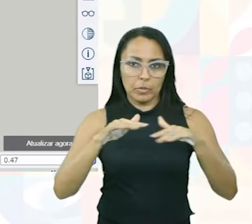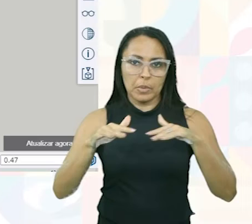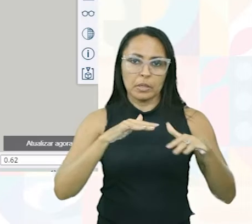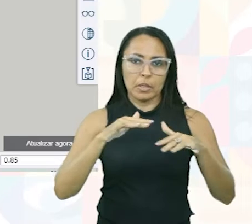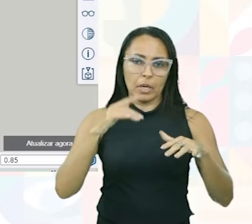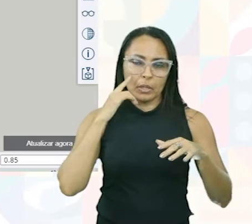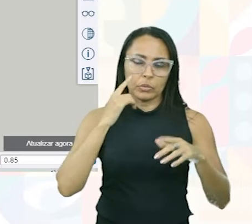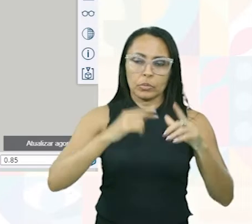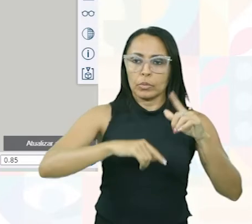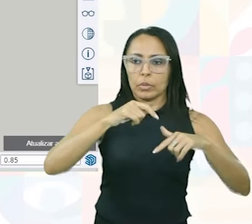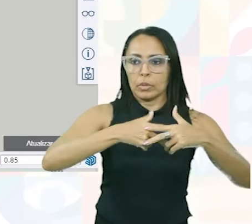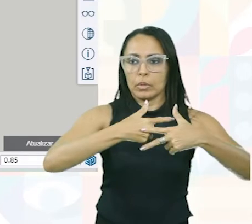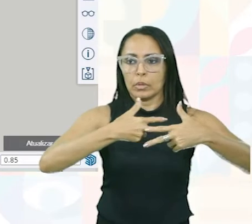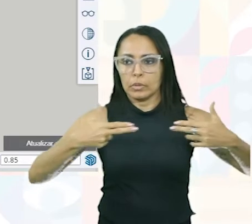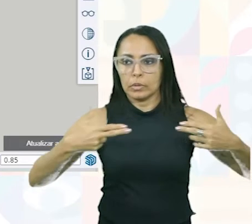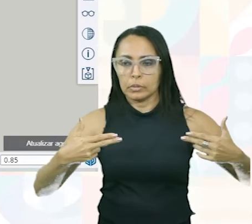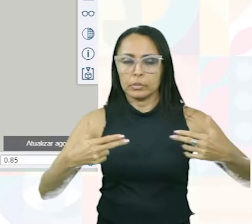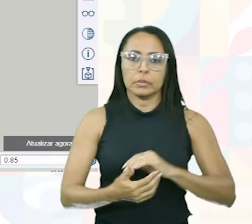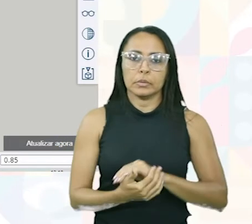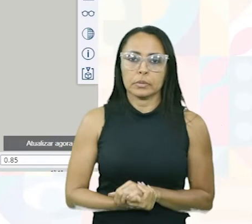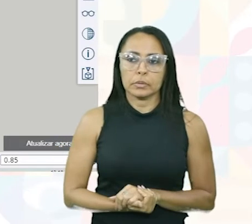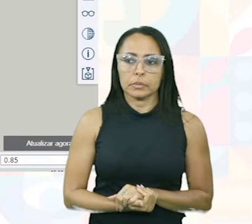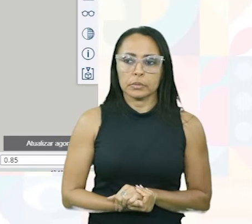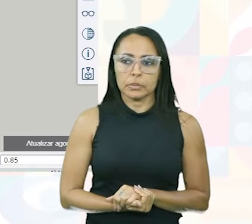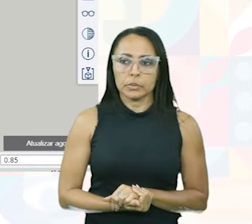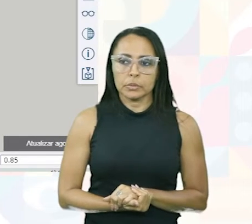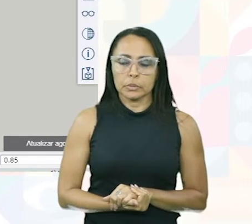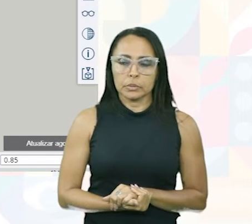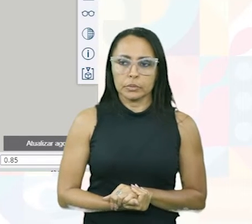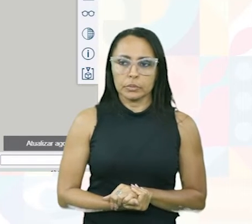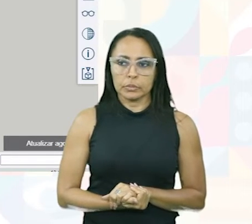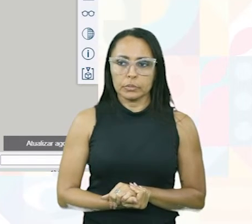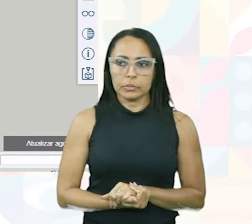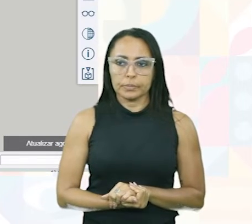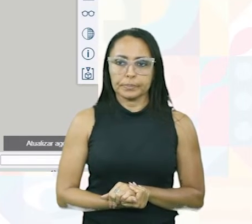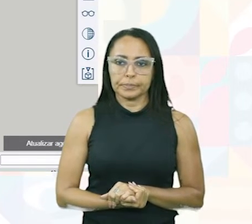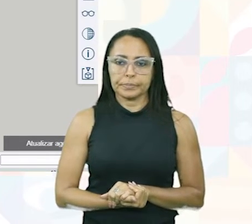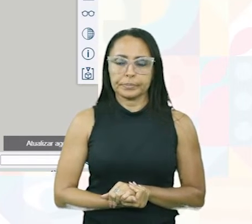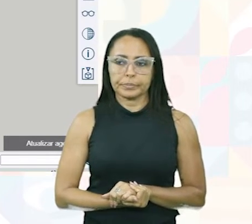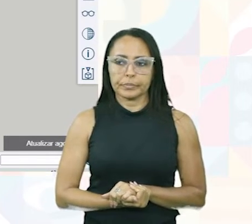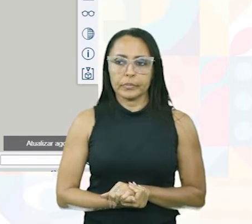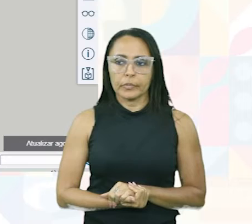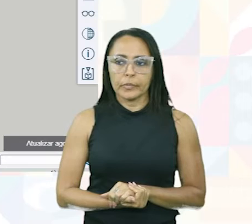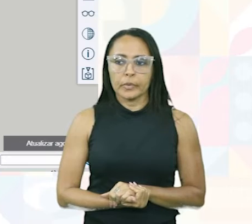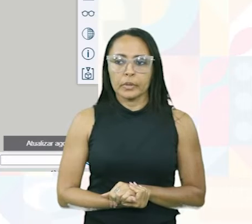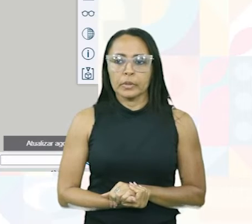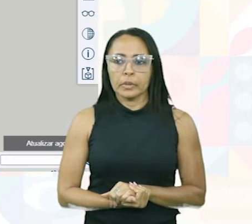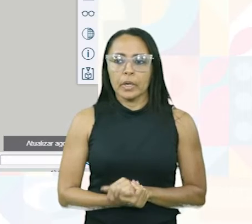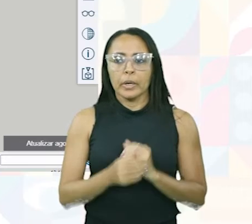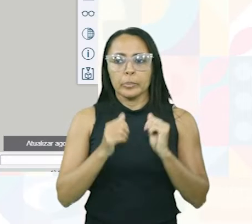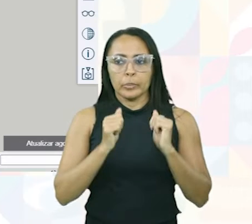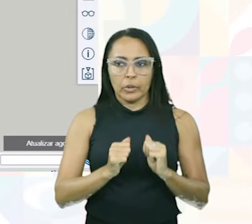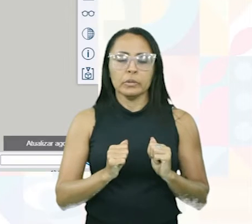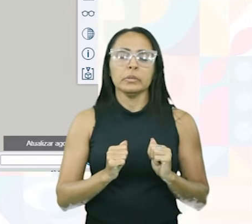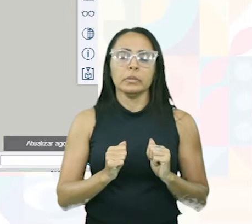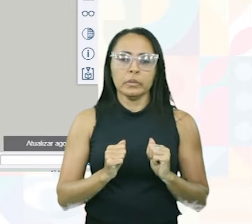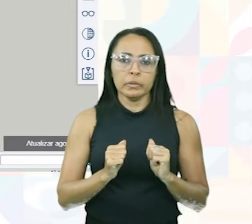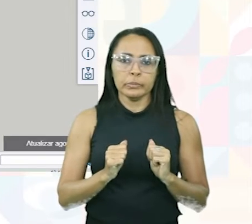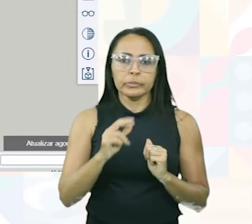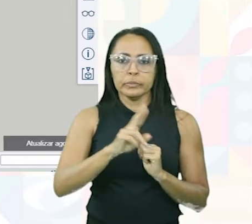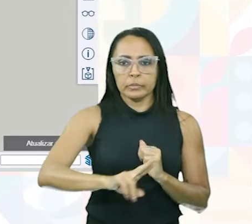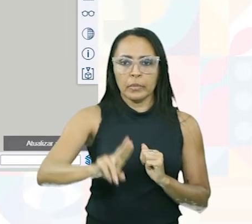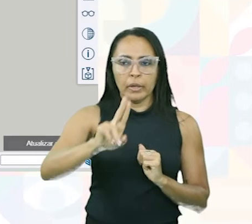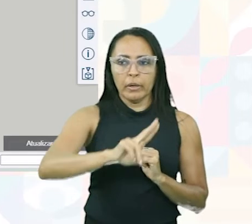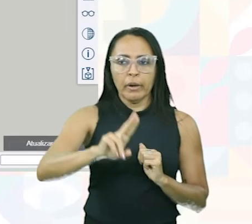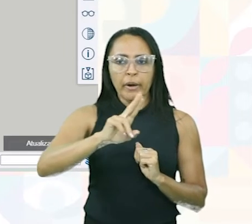eu posso mexer aqui, eu vou clicar no ESC para soltar e voltar ao que eu tinha antes. Cliquei no ESC. Posso usar